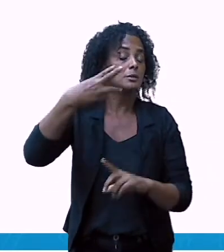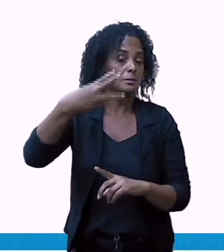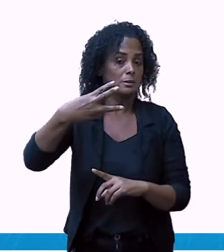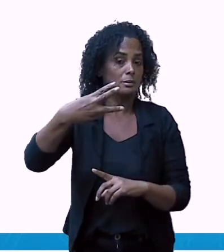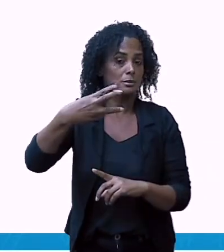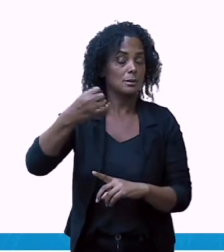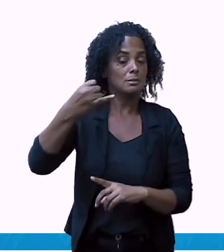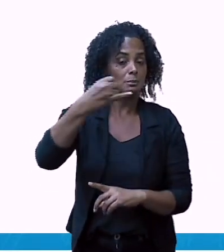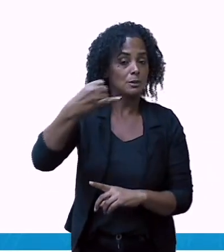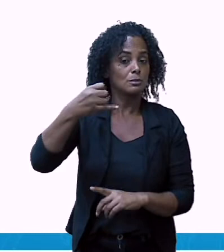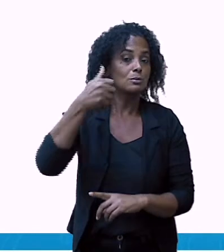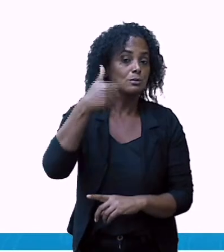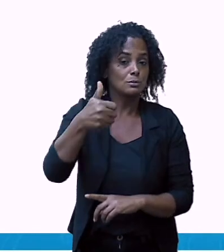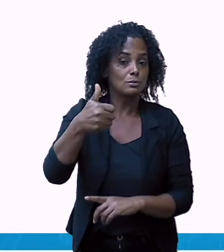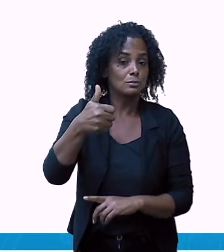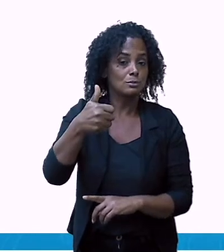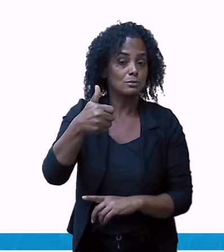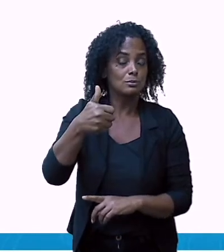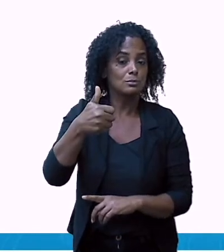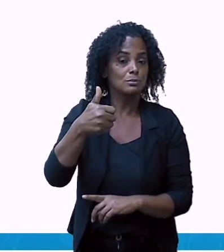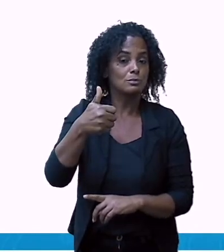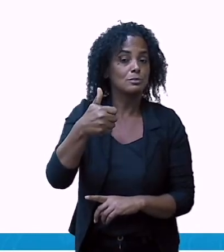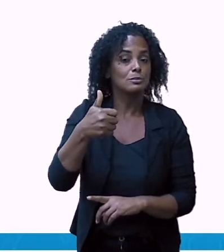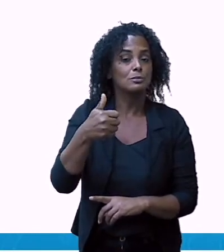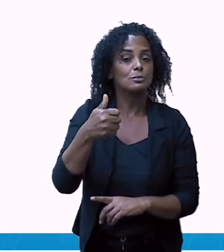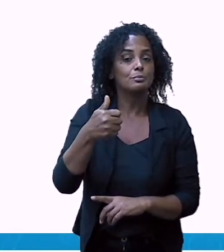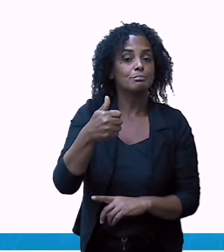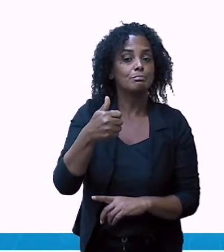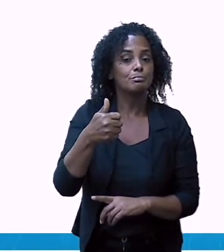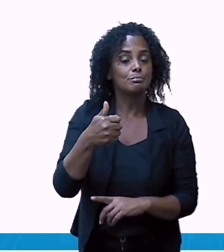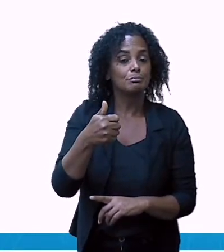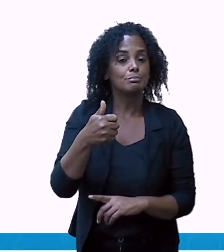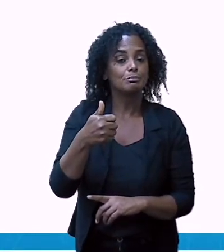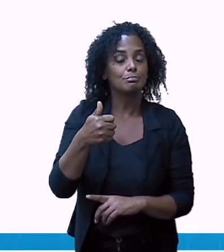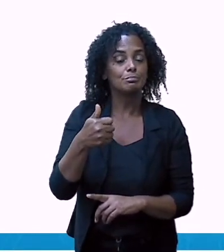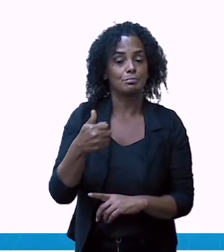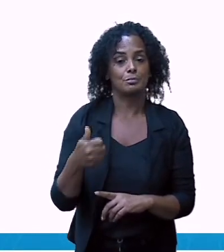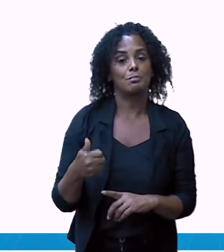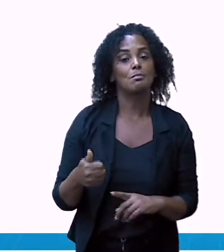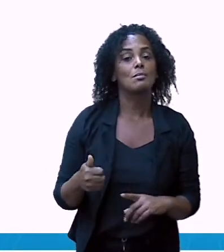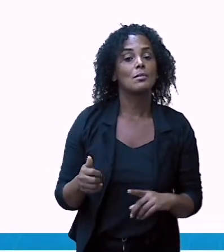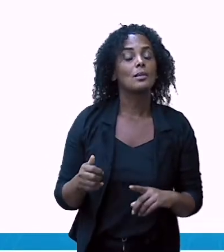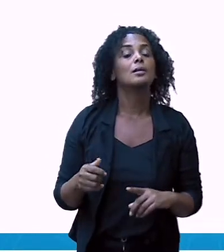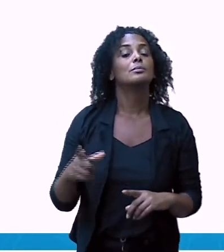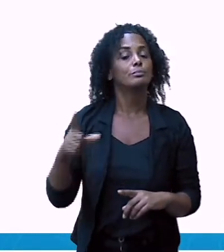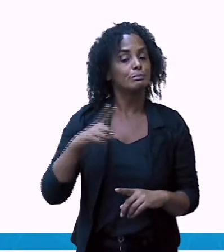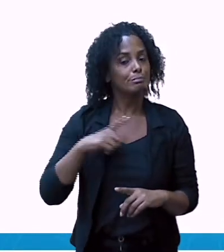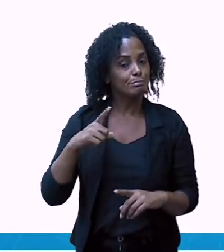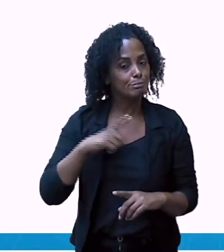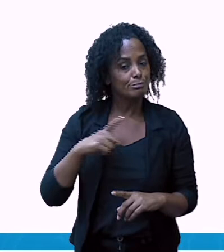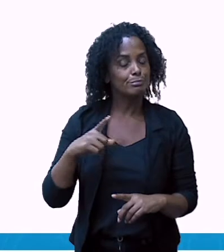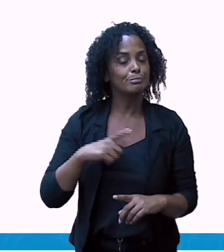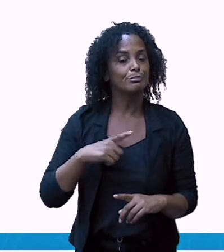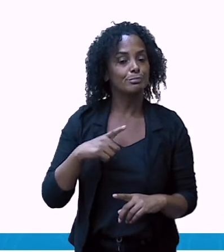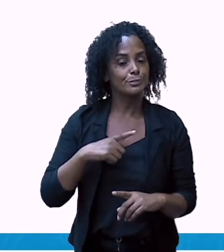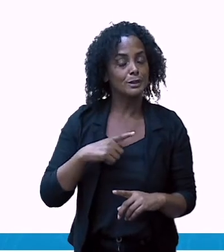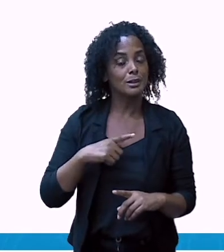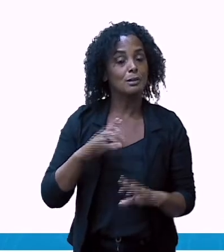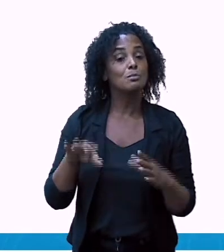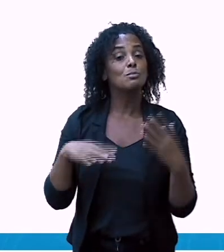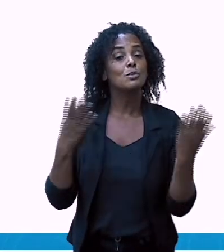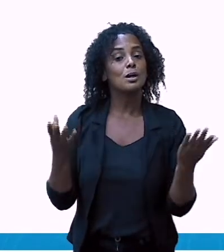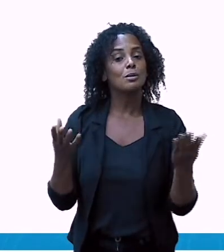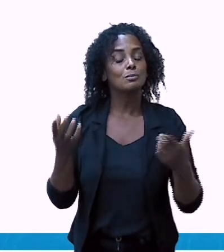mais 3, menos 1. Agora, olha só, ainda tem a divisão, não tem mais